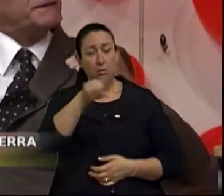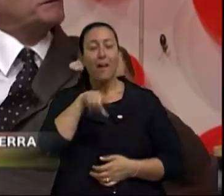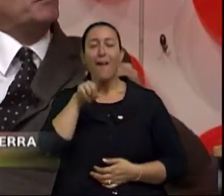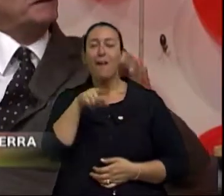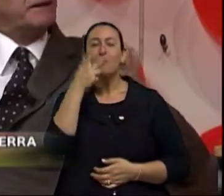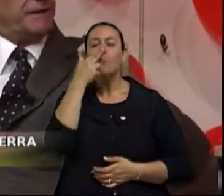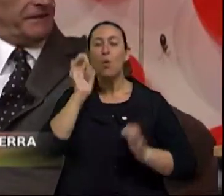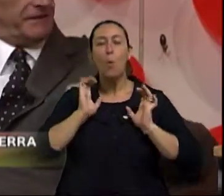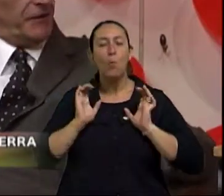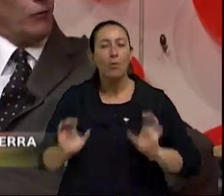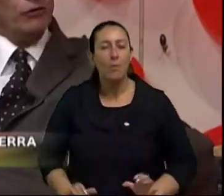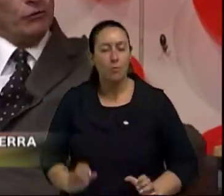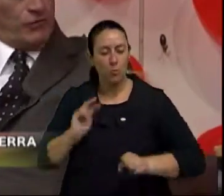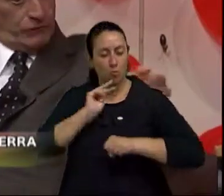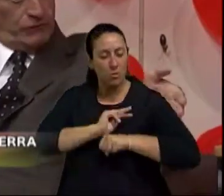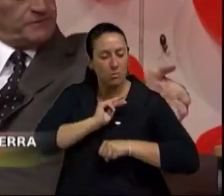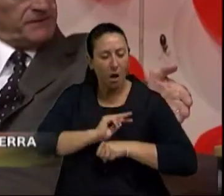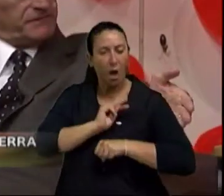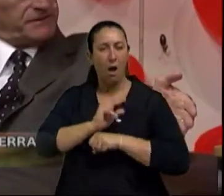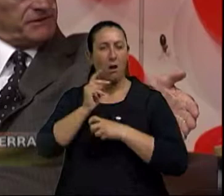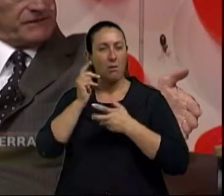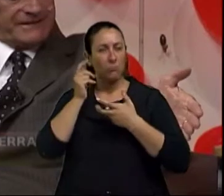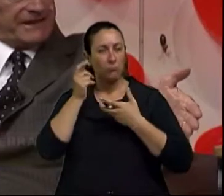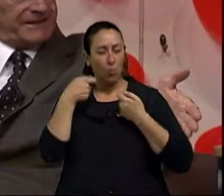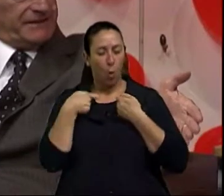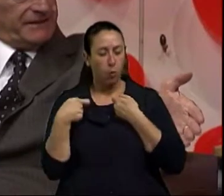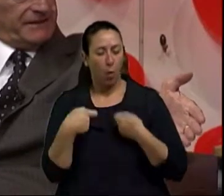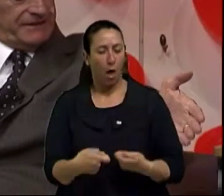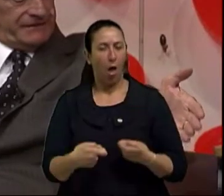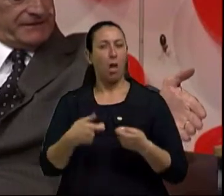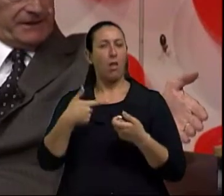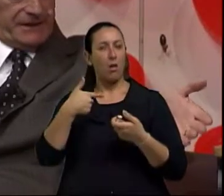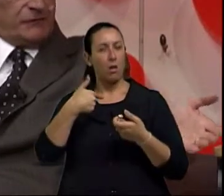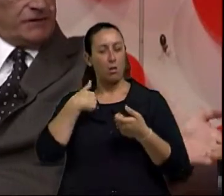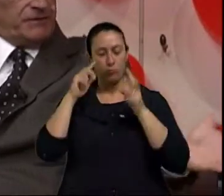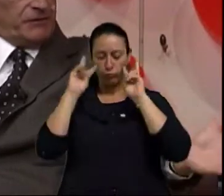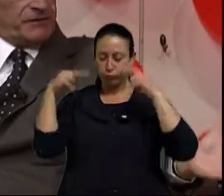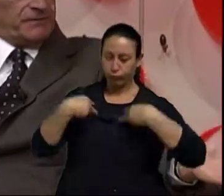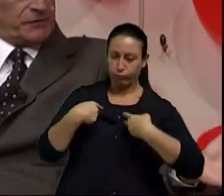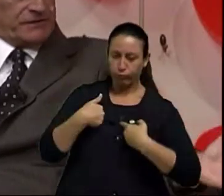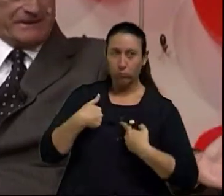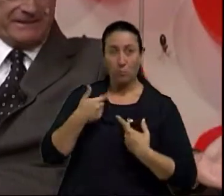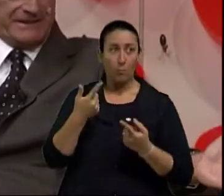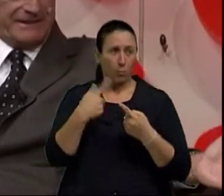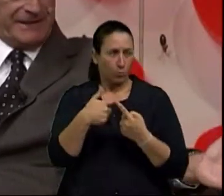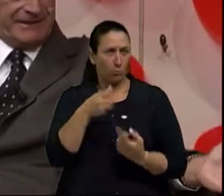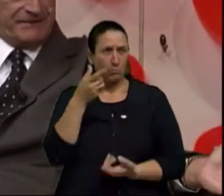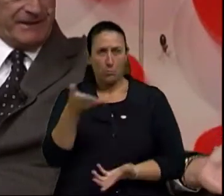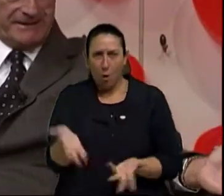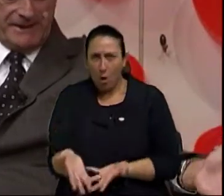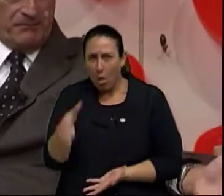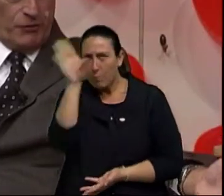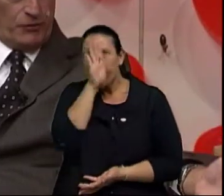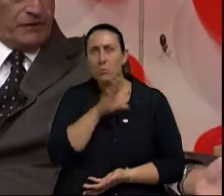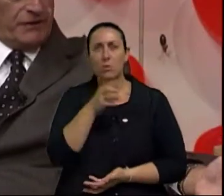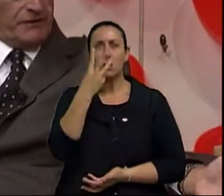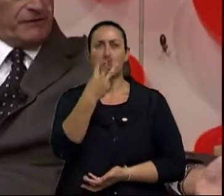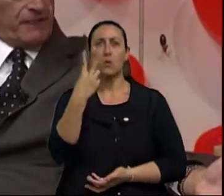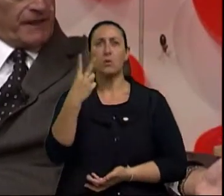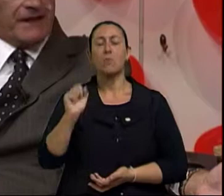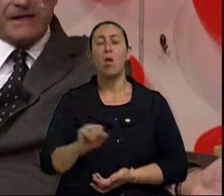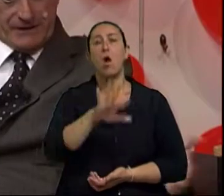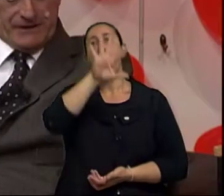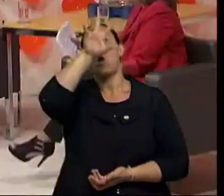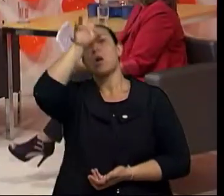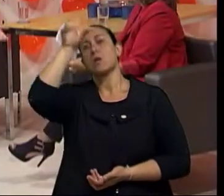ano 2050, né? Ou do ano 2025, que já está aqui. Exatamente. 32 milhões de pessoas acima de 60 anos nesse país daqui a pouco. E que está aqui